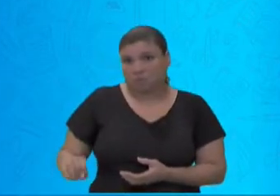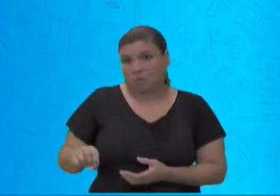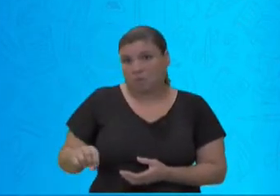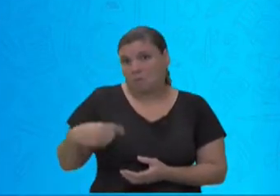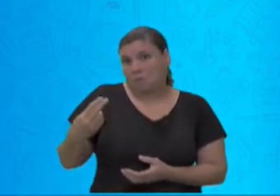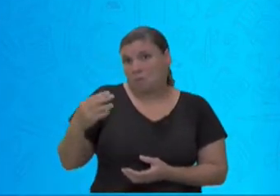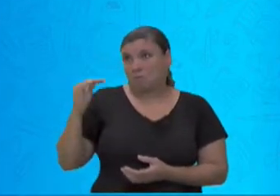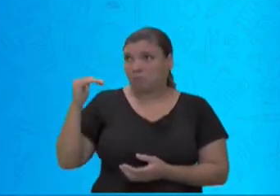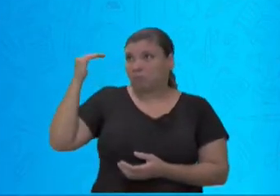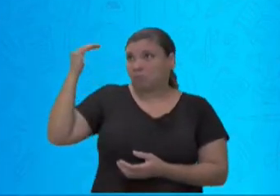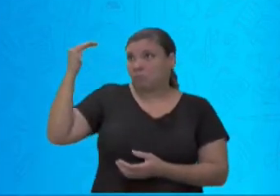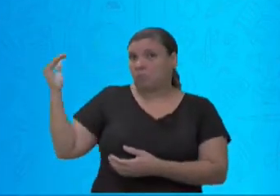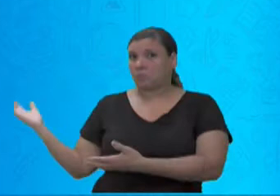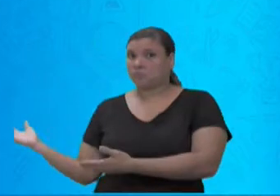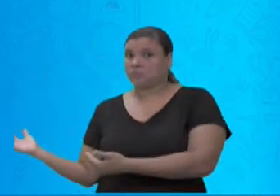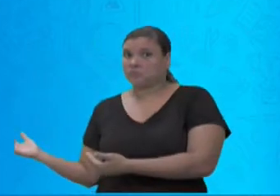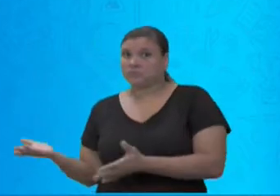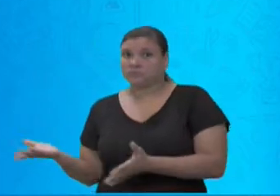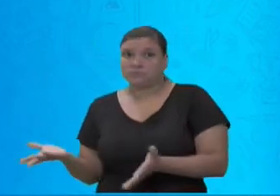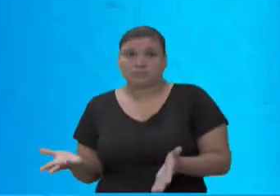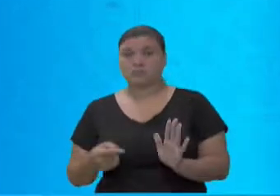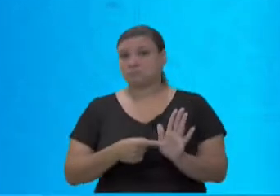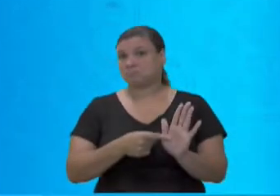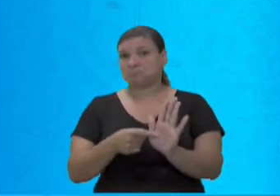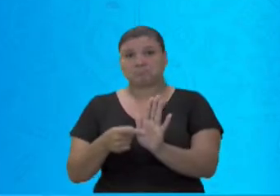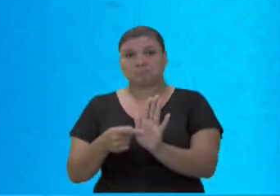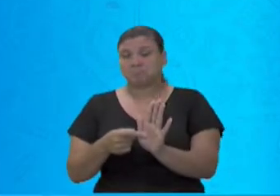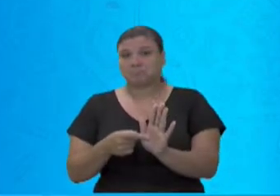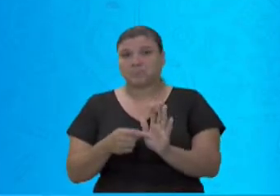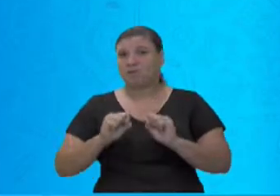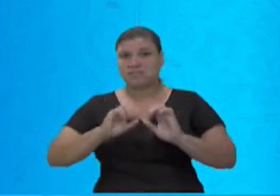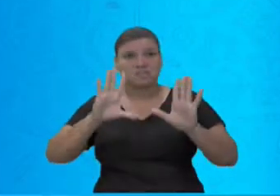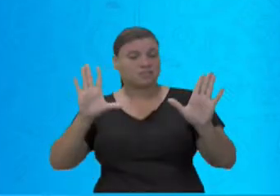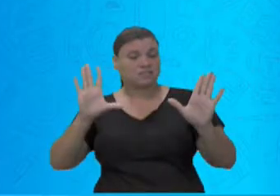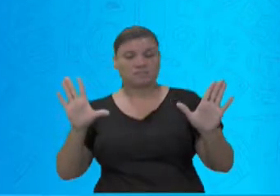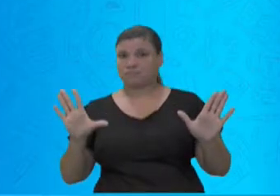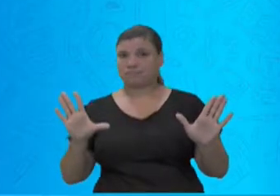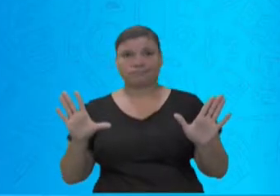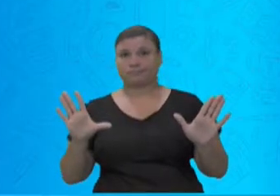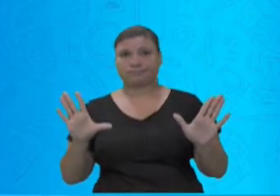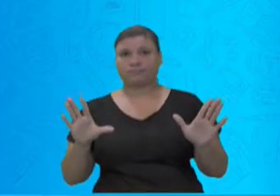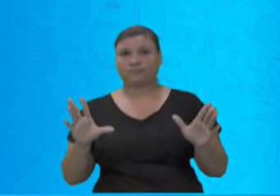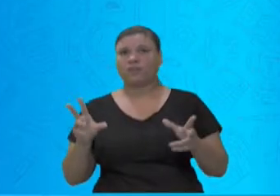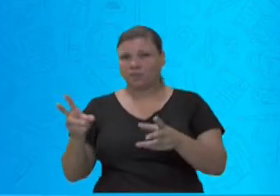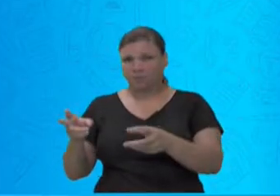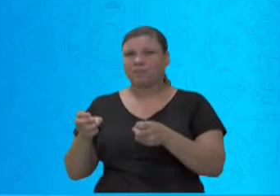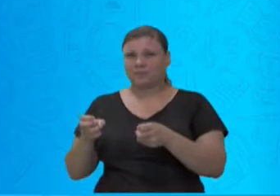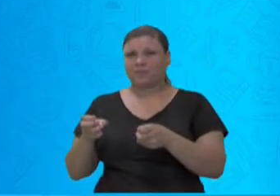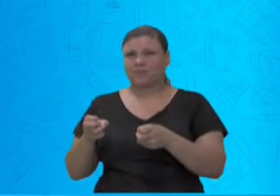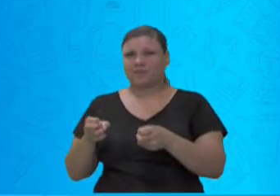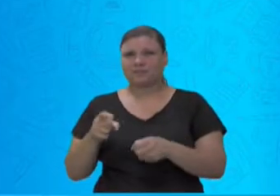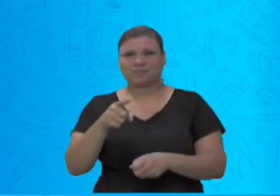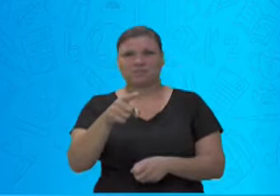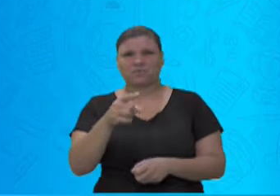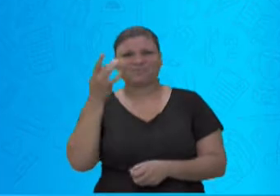Está indefinido. Percebeu que não se sabe quem é esse